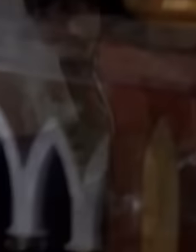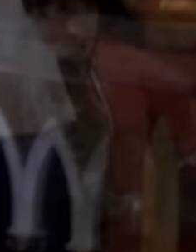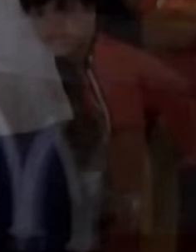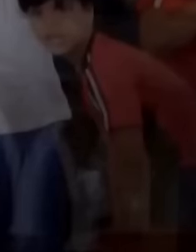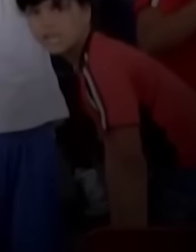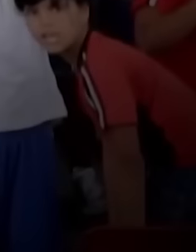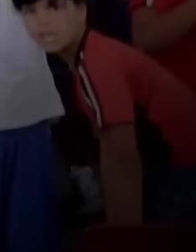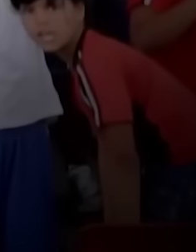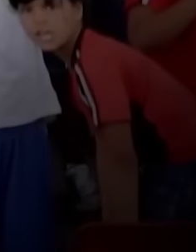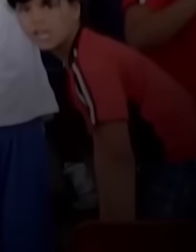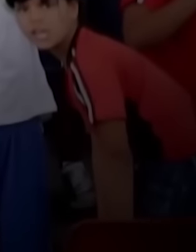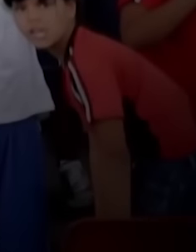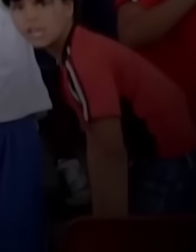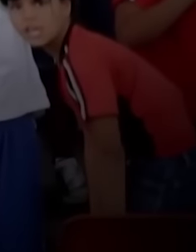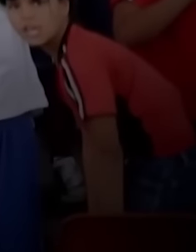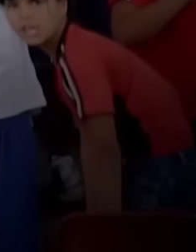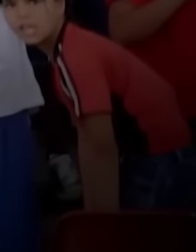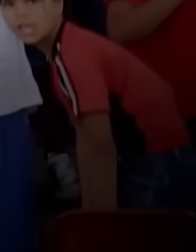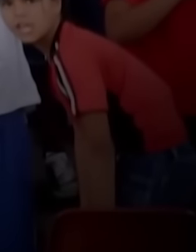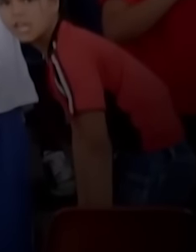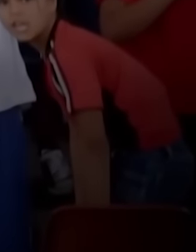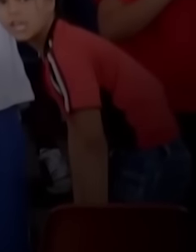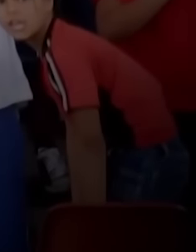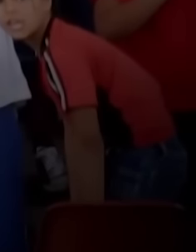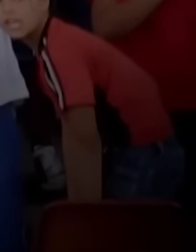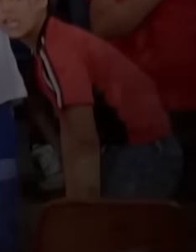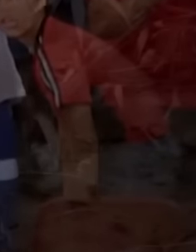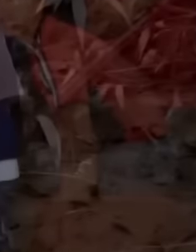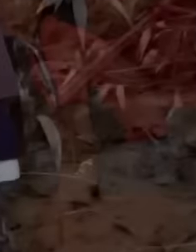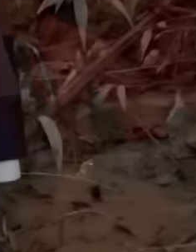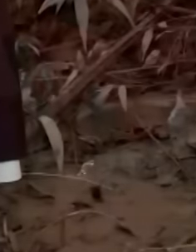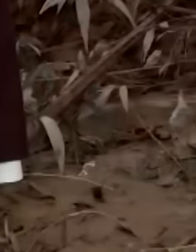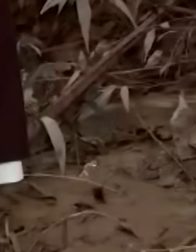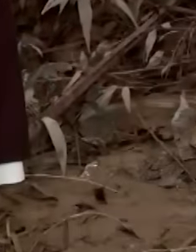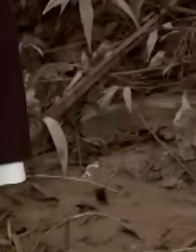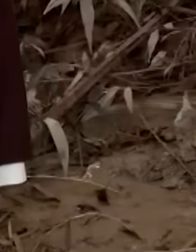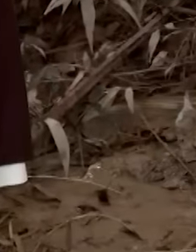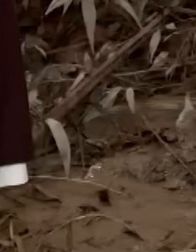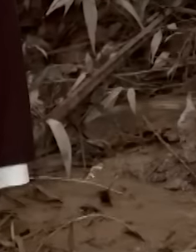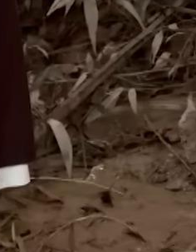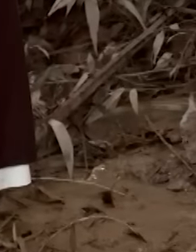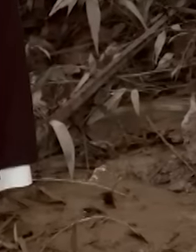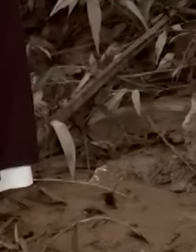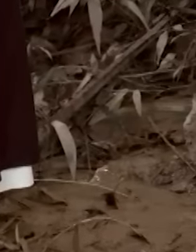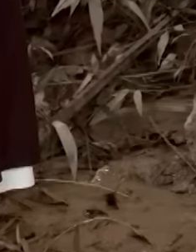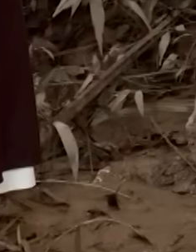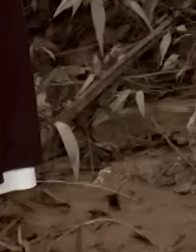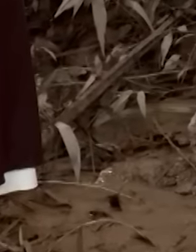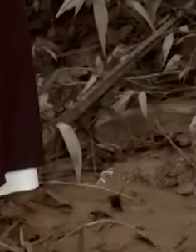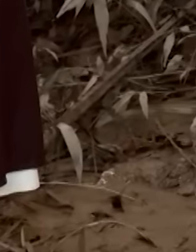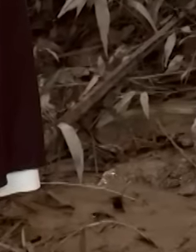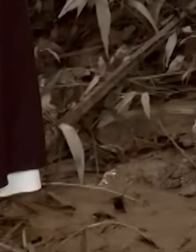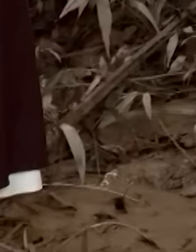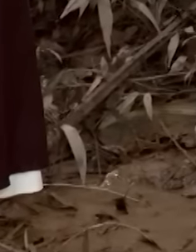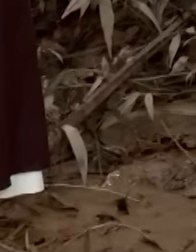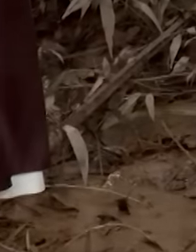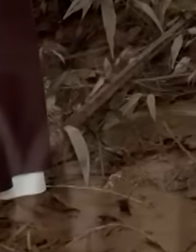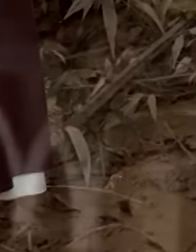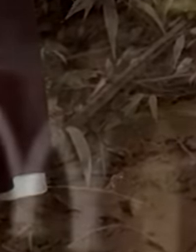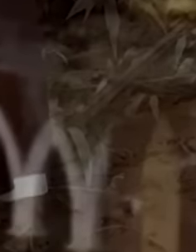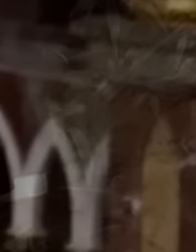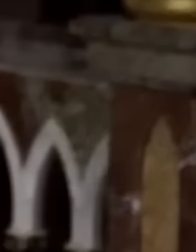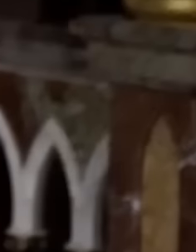as comunidades católicas pelo Brasil inteiro mais necessitadas. Na Amazônia, nos lugares mais recônditos do